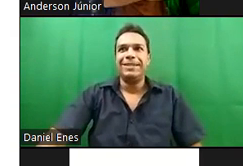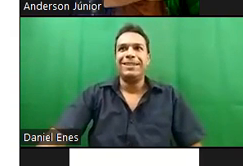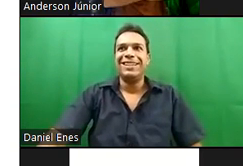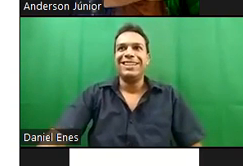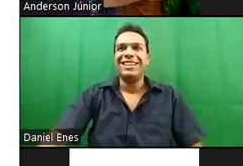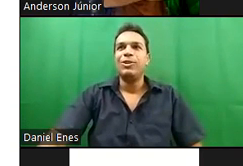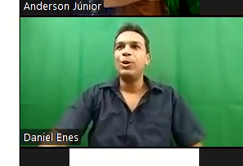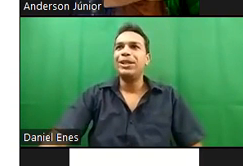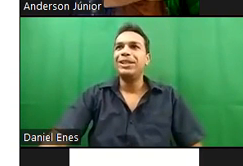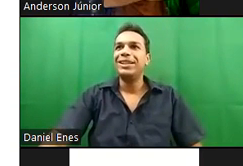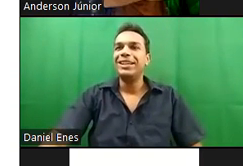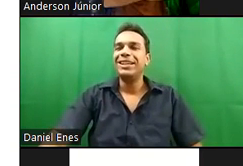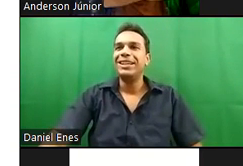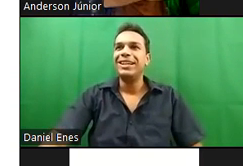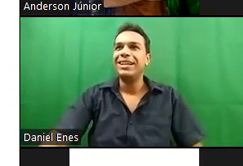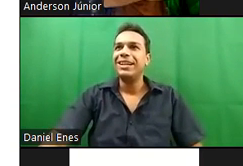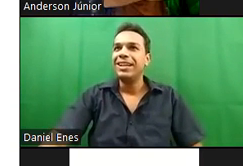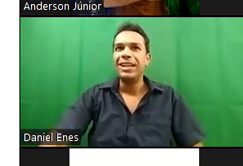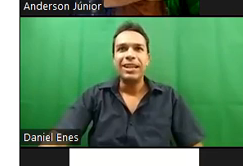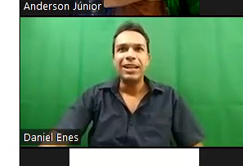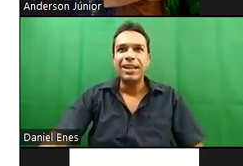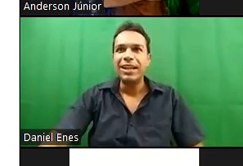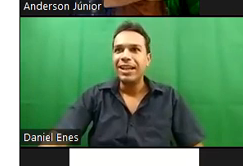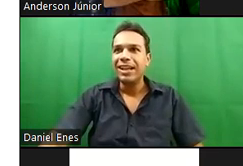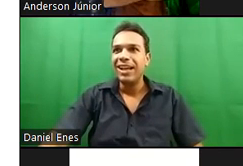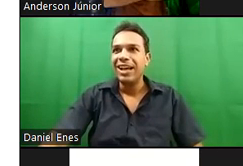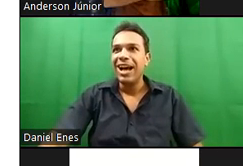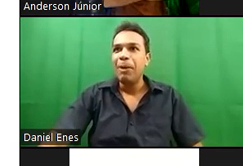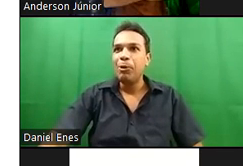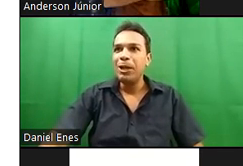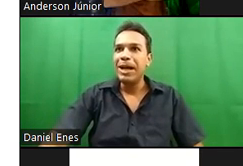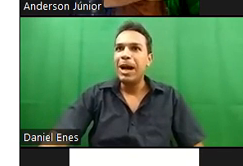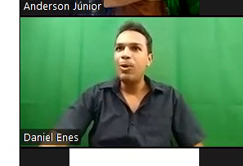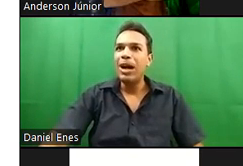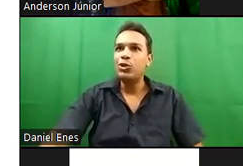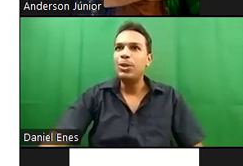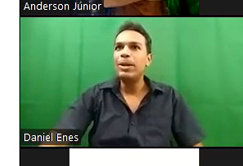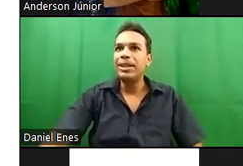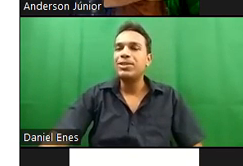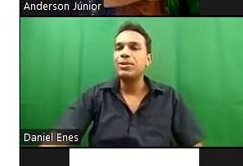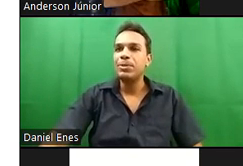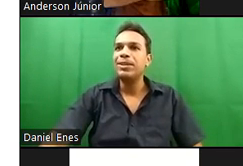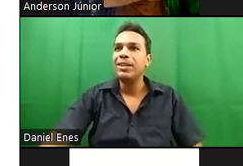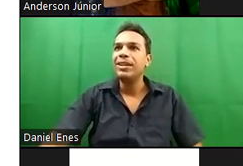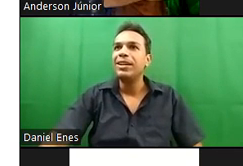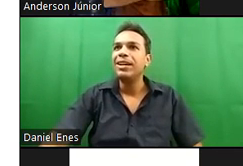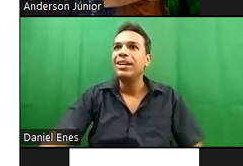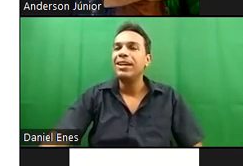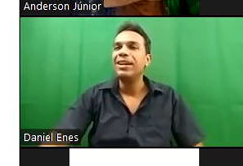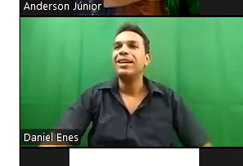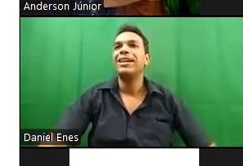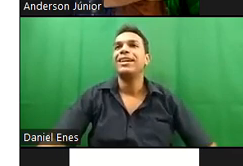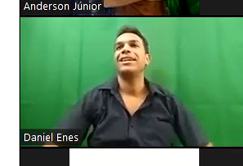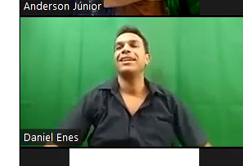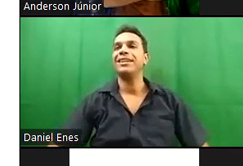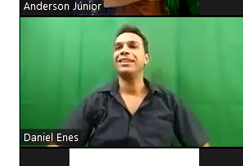Ô, Daniel, Oi. a Júlia e o Anderson na minha sala, na faculdade. Pô, Aí, legal. Júlio ô, Júlia, quando eu fizer isso para você